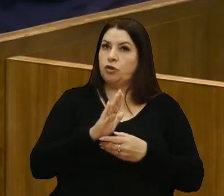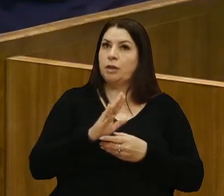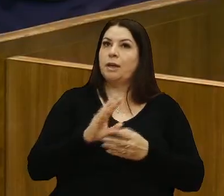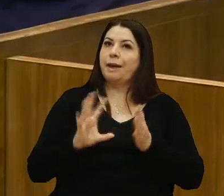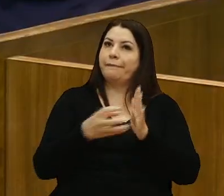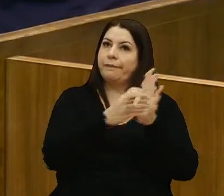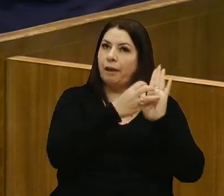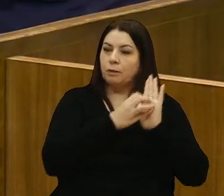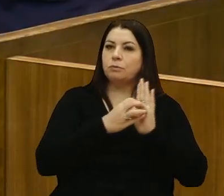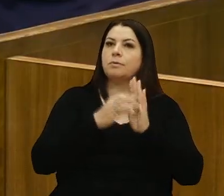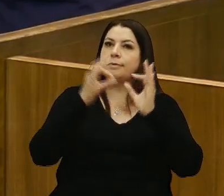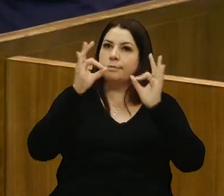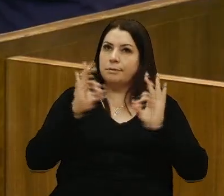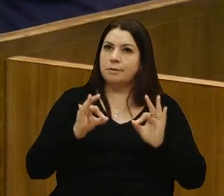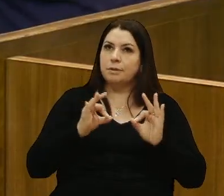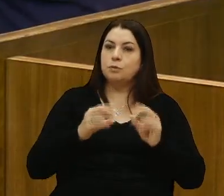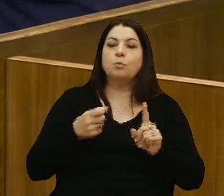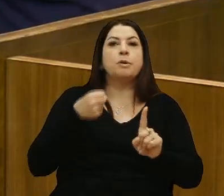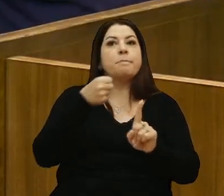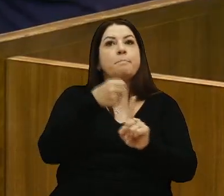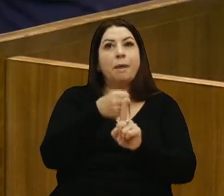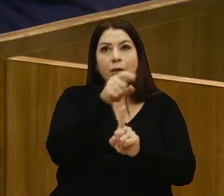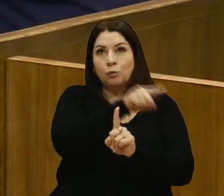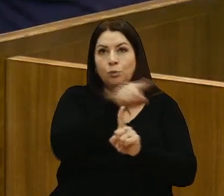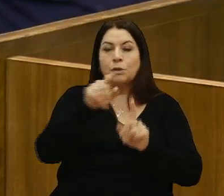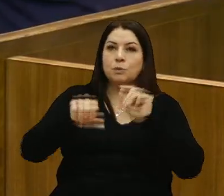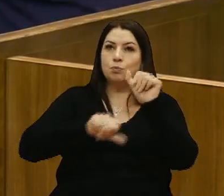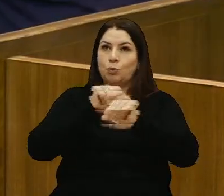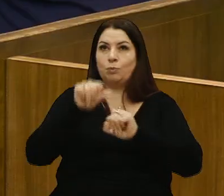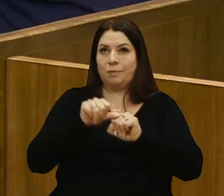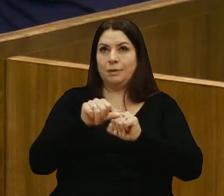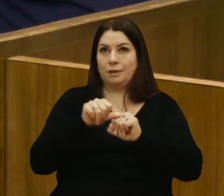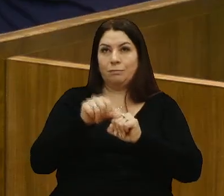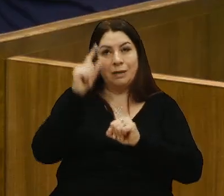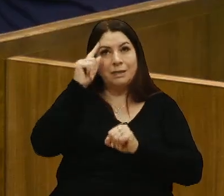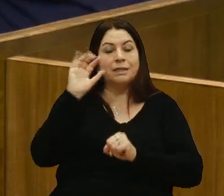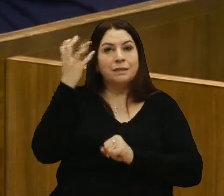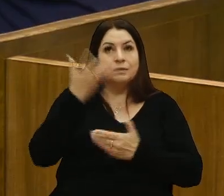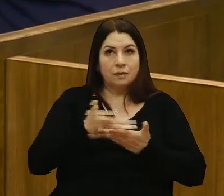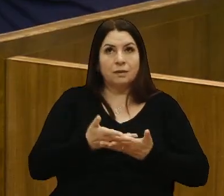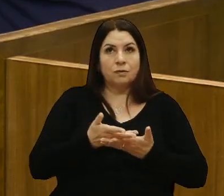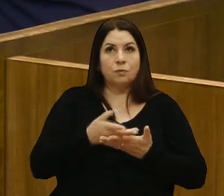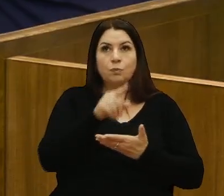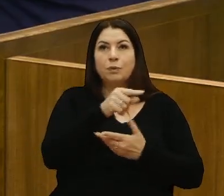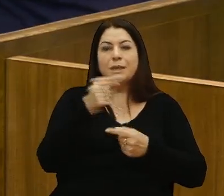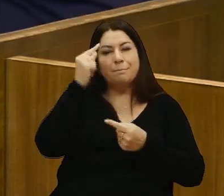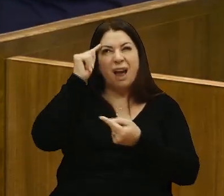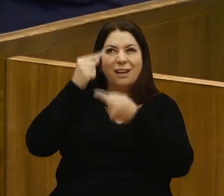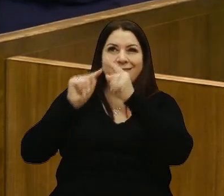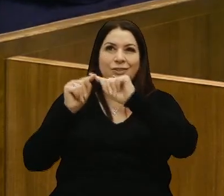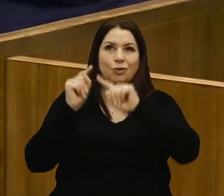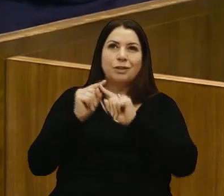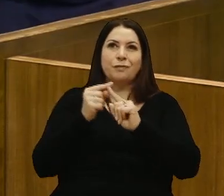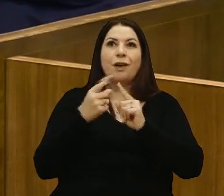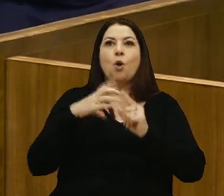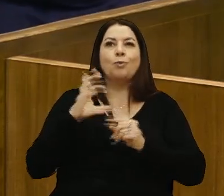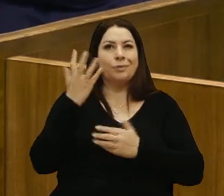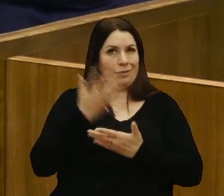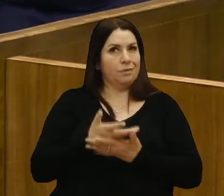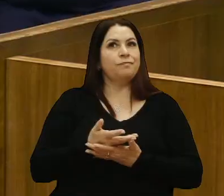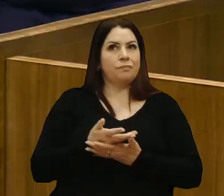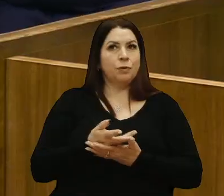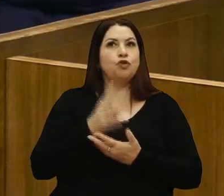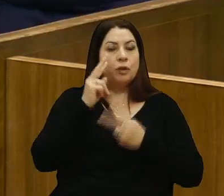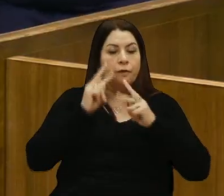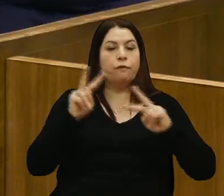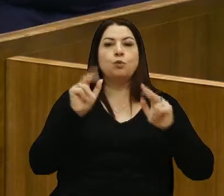dados concretos sobre o impacto que essas mudanças, essa decisão e essa articulação vai causar. A gente já